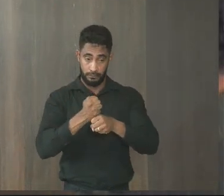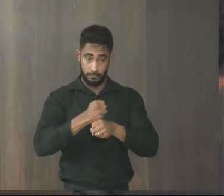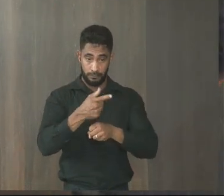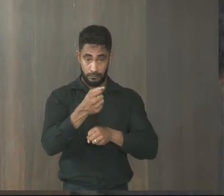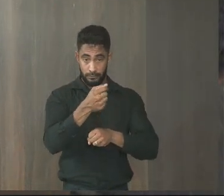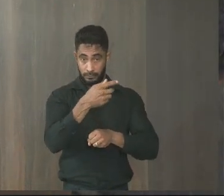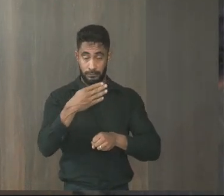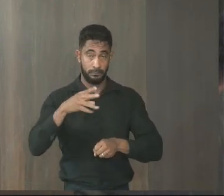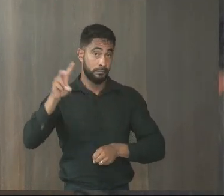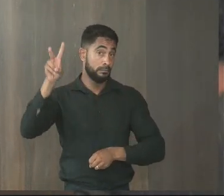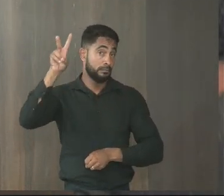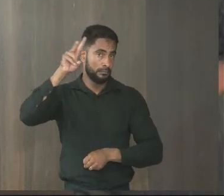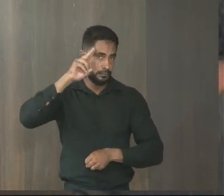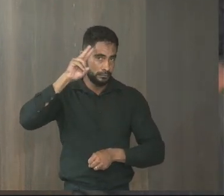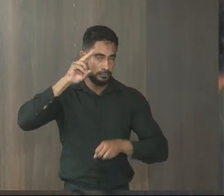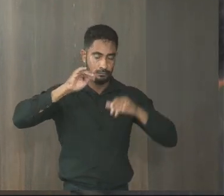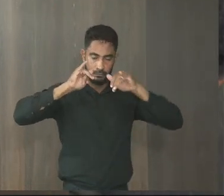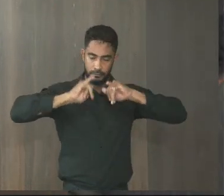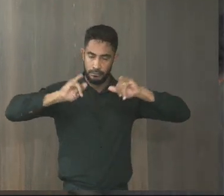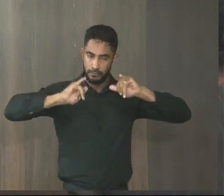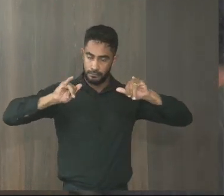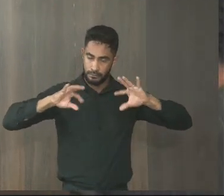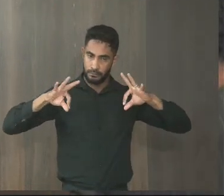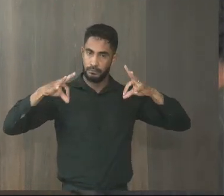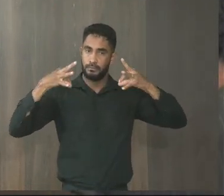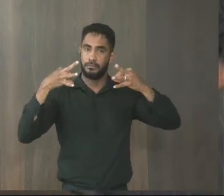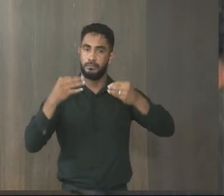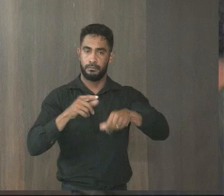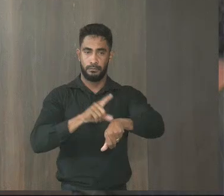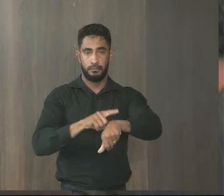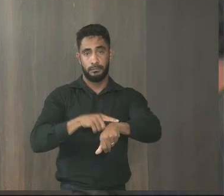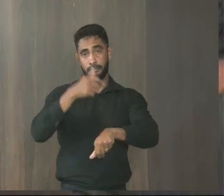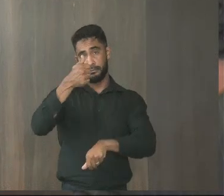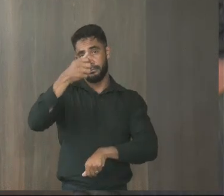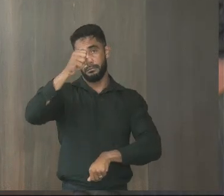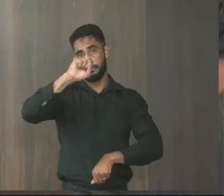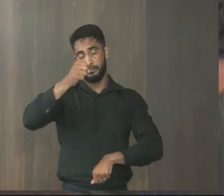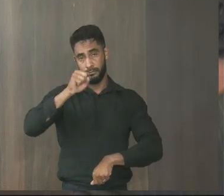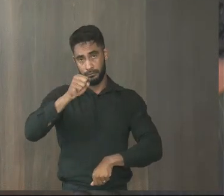a próxima segunda-feira, às 18 horas, com a ordem do dia que será